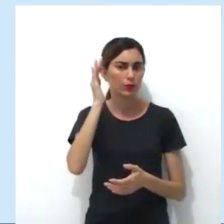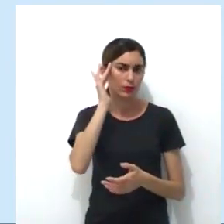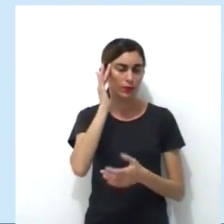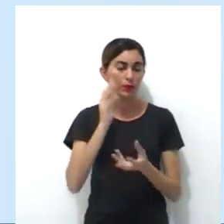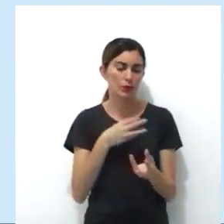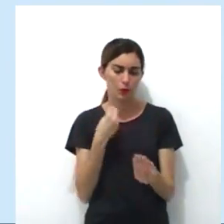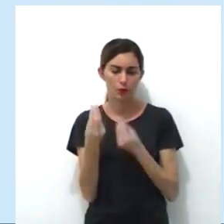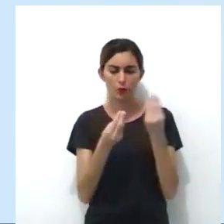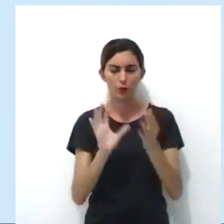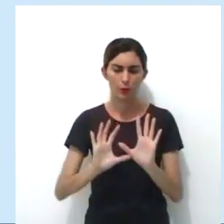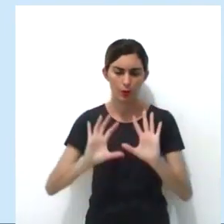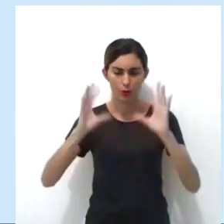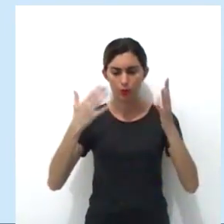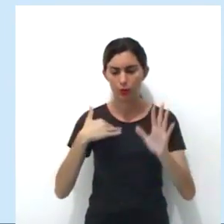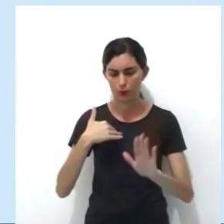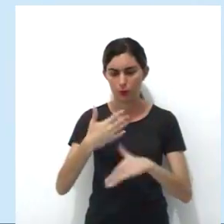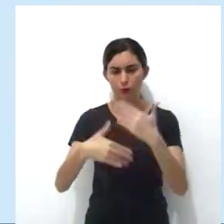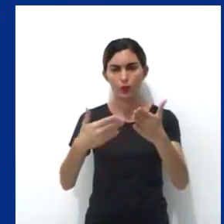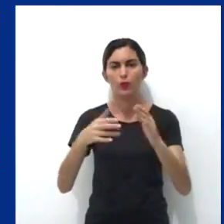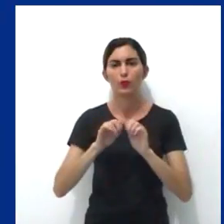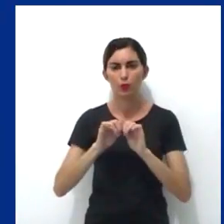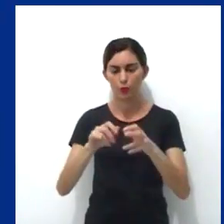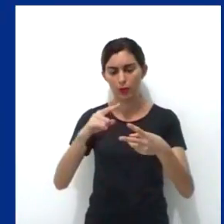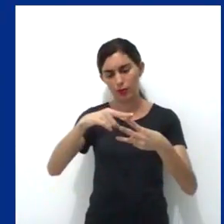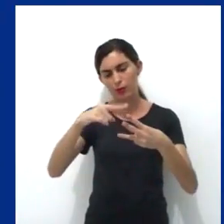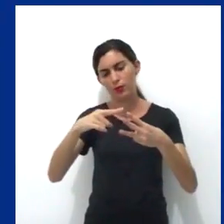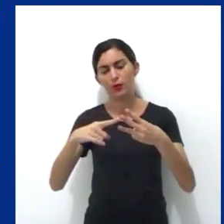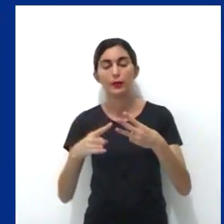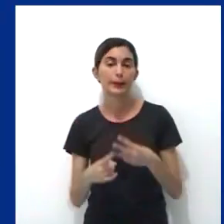numa prova, numa questão, tá?